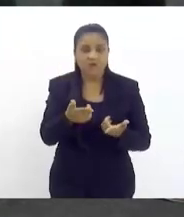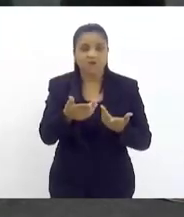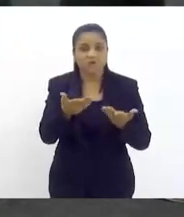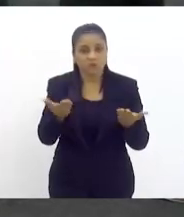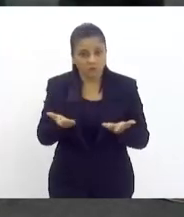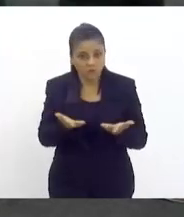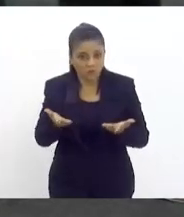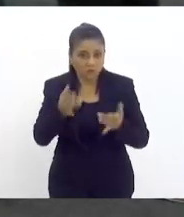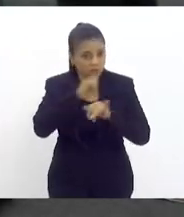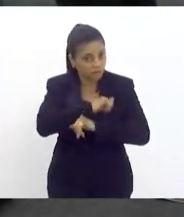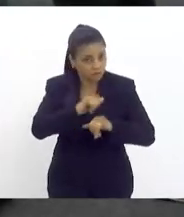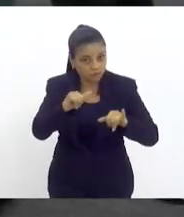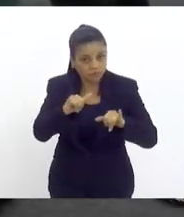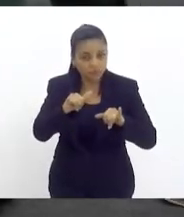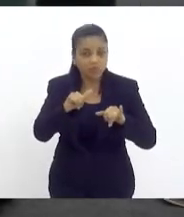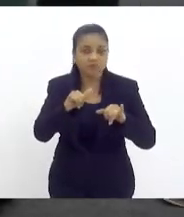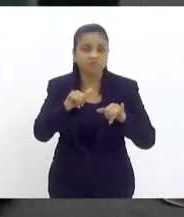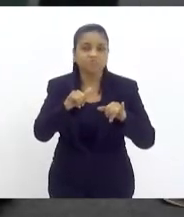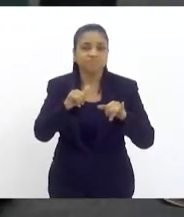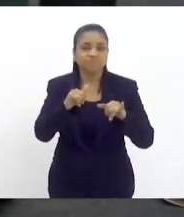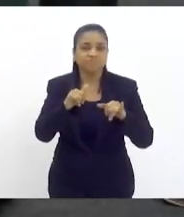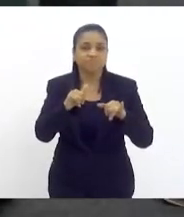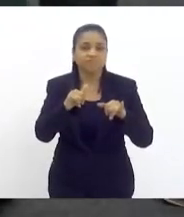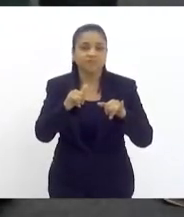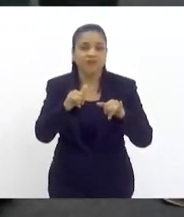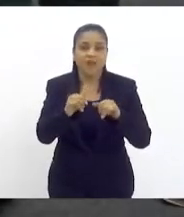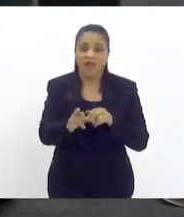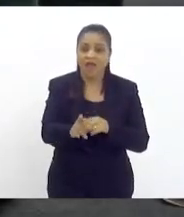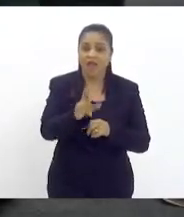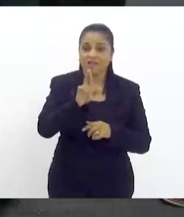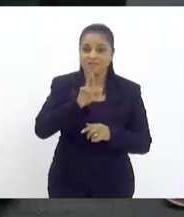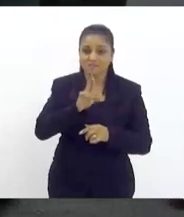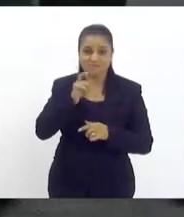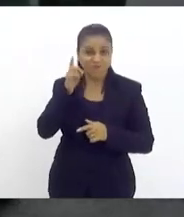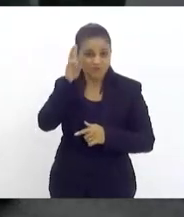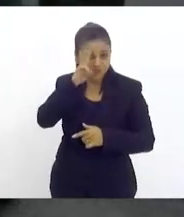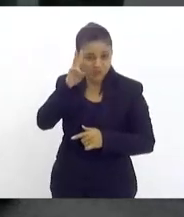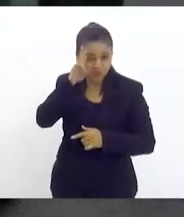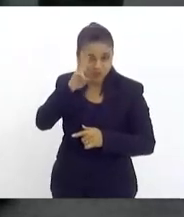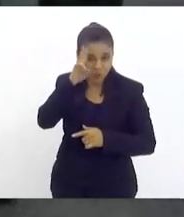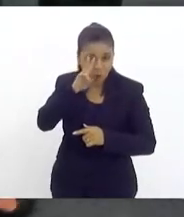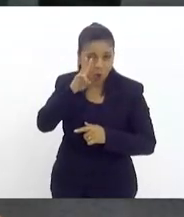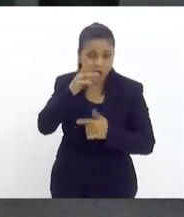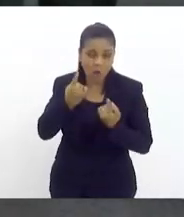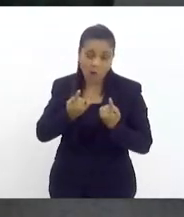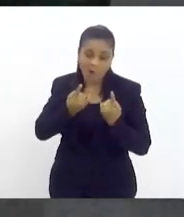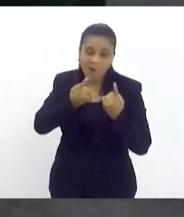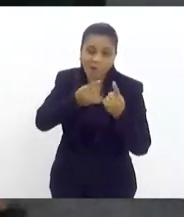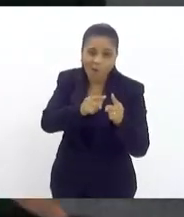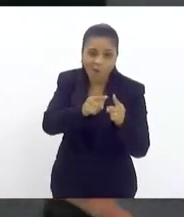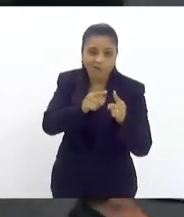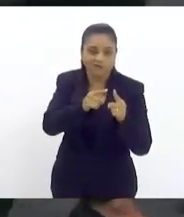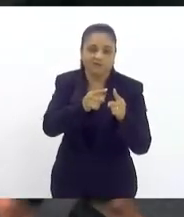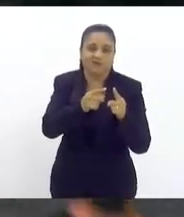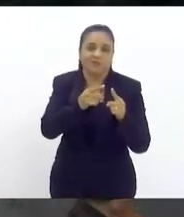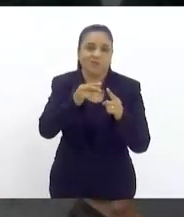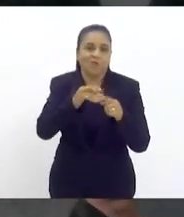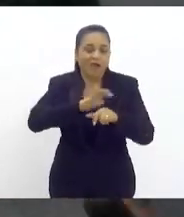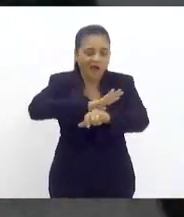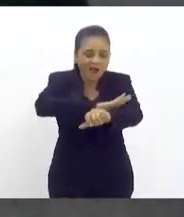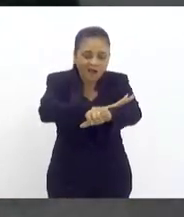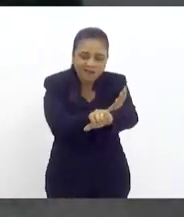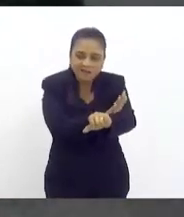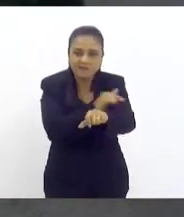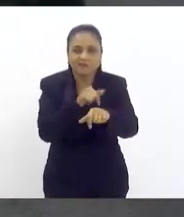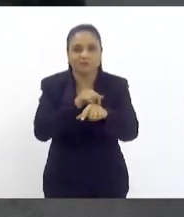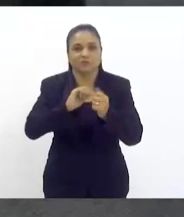dia de hoje, a gente recuperar a resposta histórica contra o racismo no futebol, exaltar o